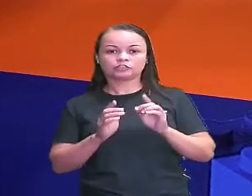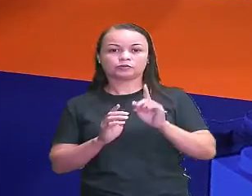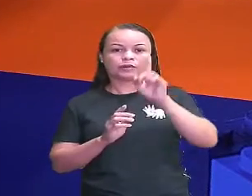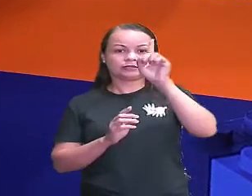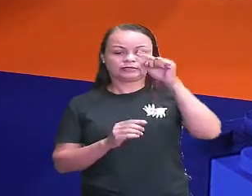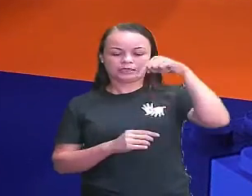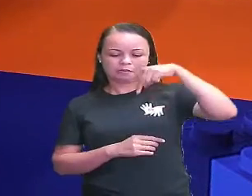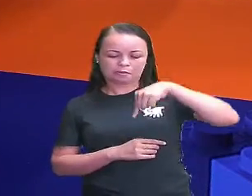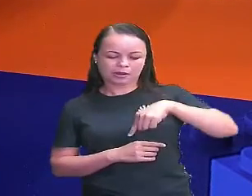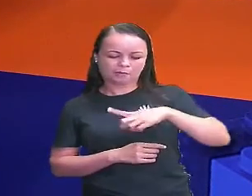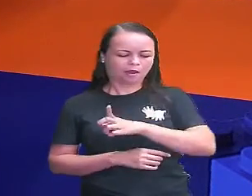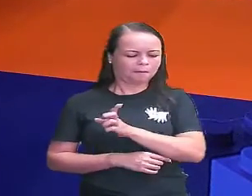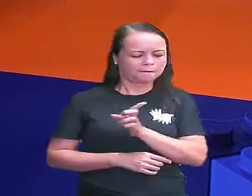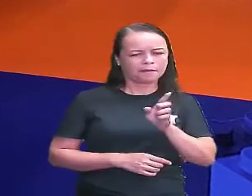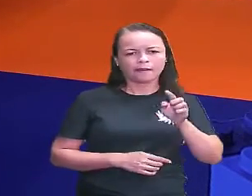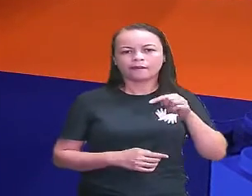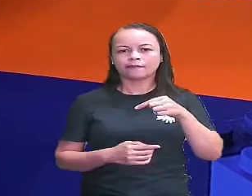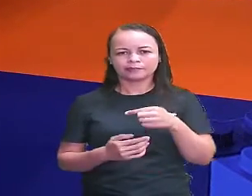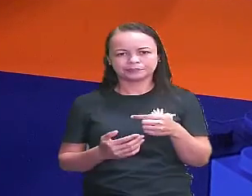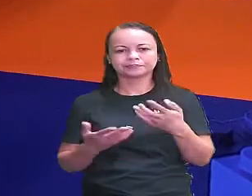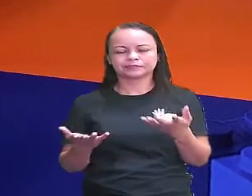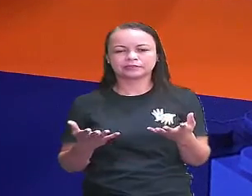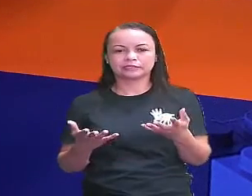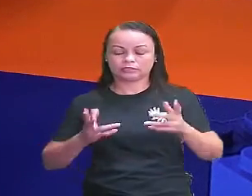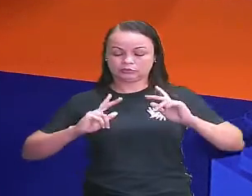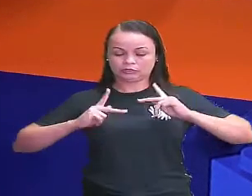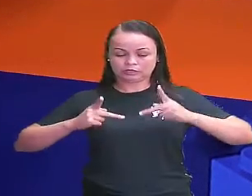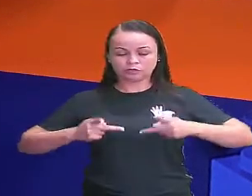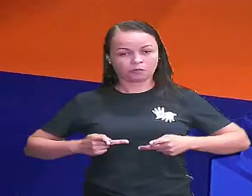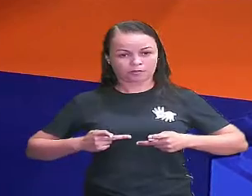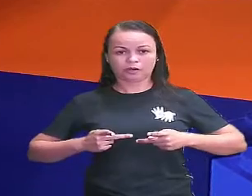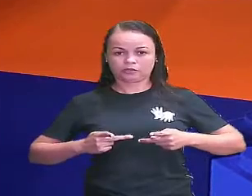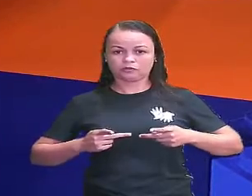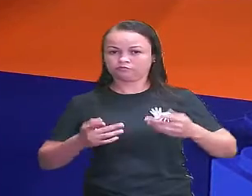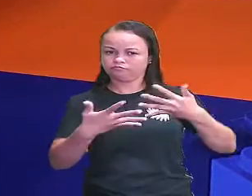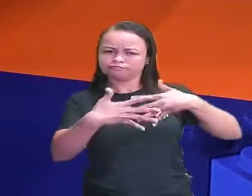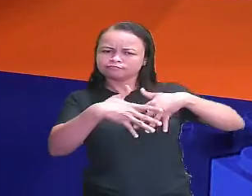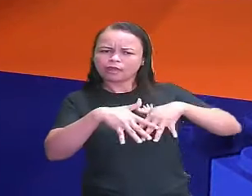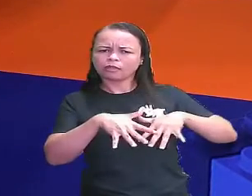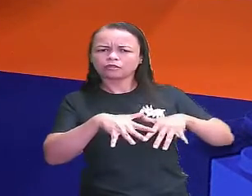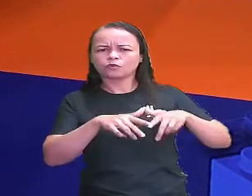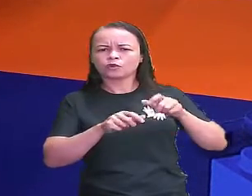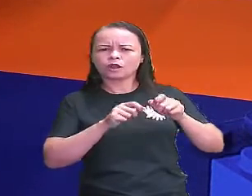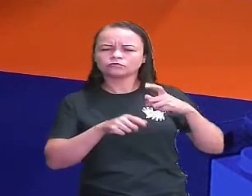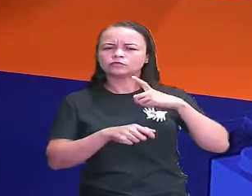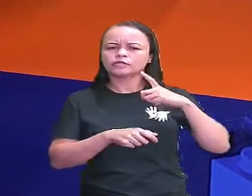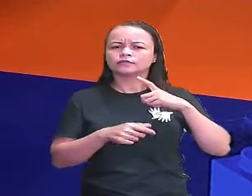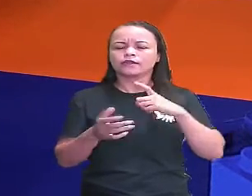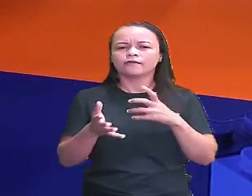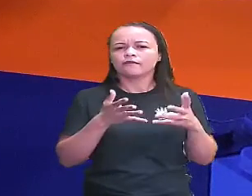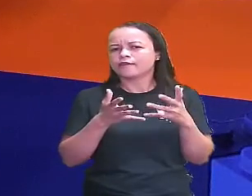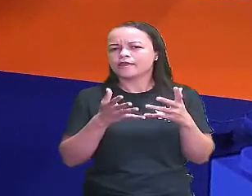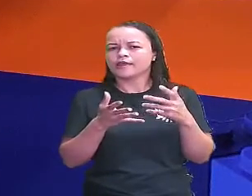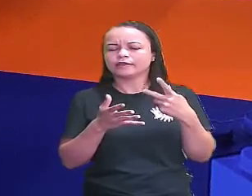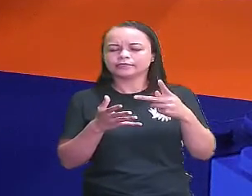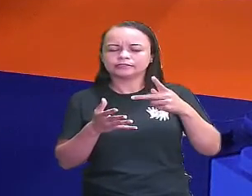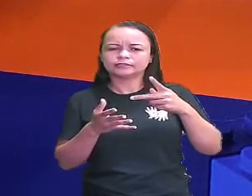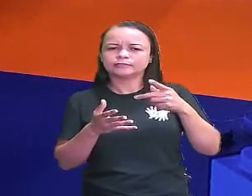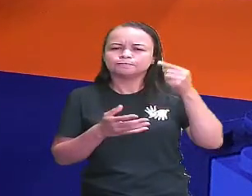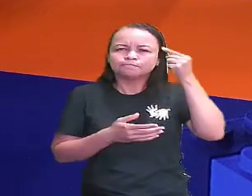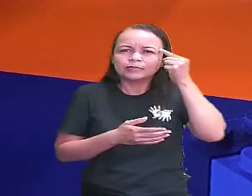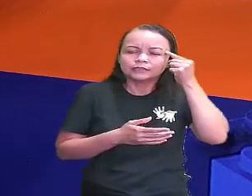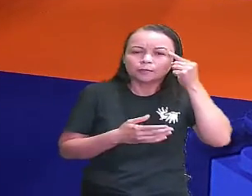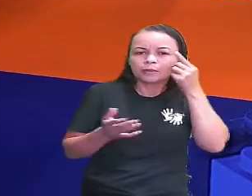para cima. Então, o ser humano, por si só, por natureza, ele já tem essa noção de se orientar no